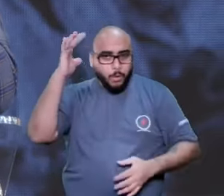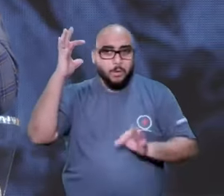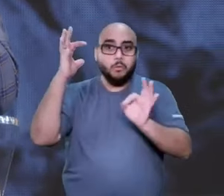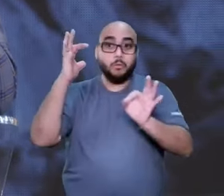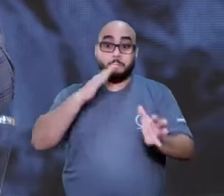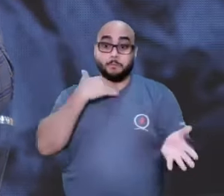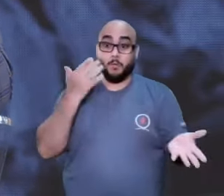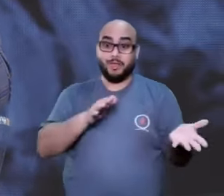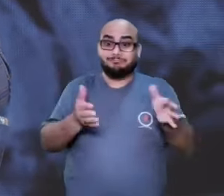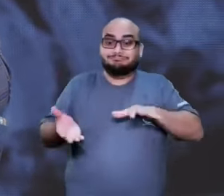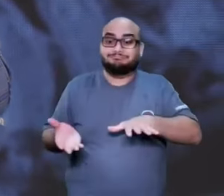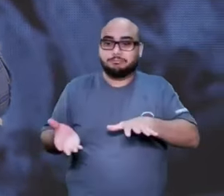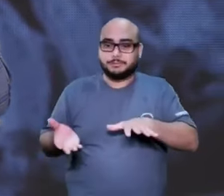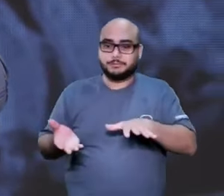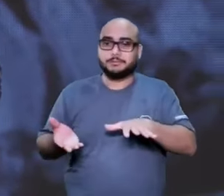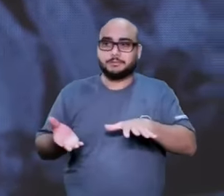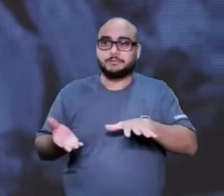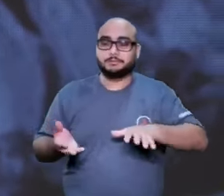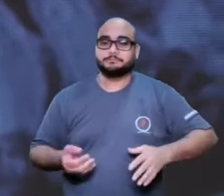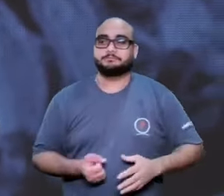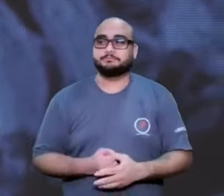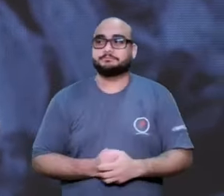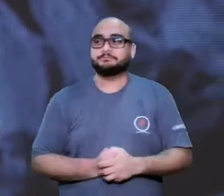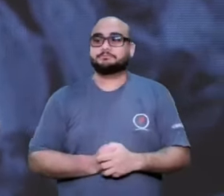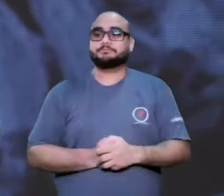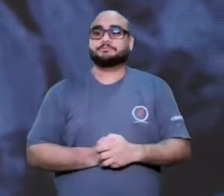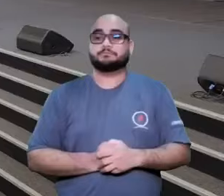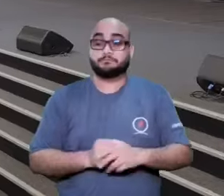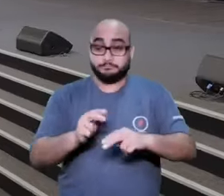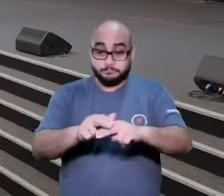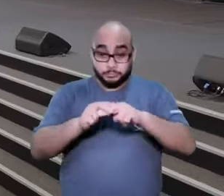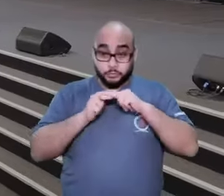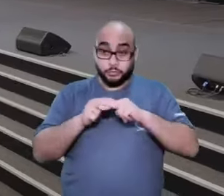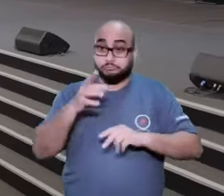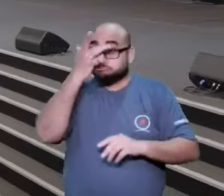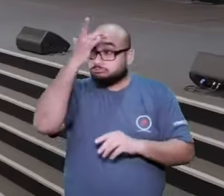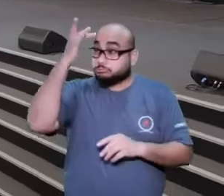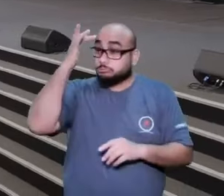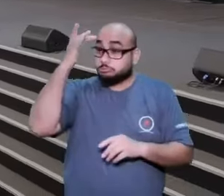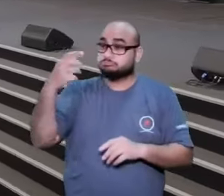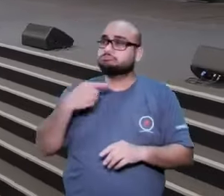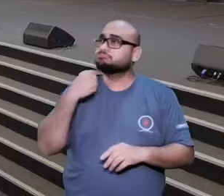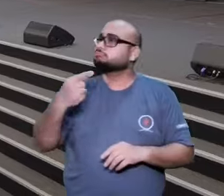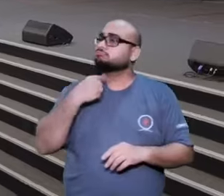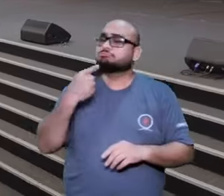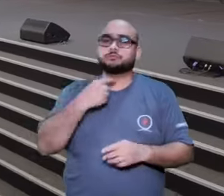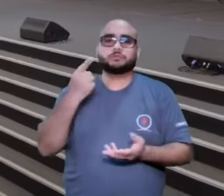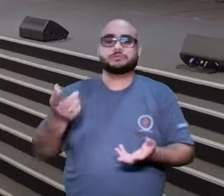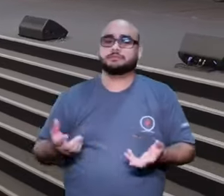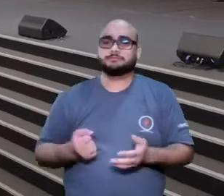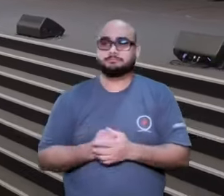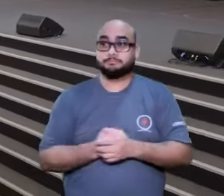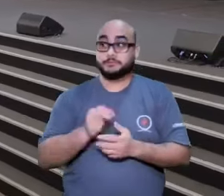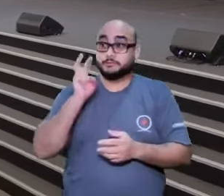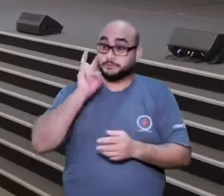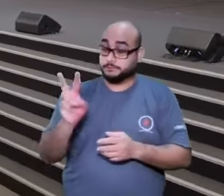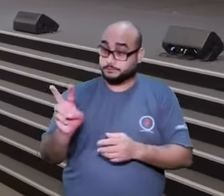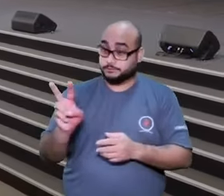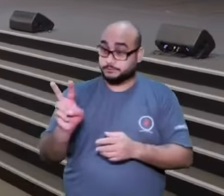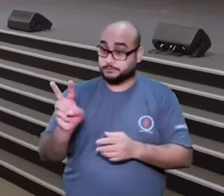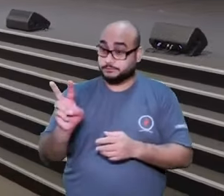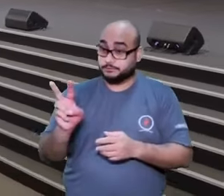morrera na sua vida por isso que elas não conseguem contemplar a beleza do